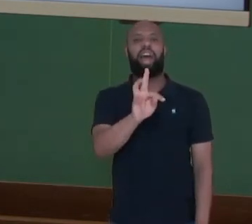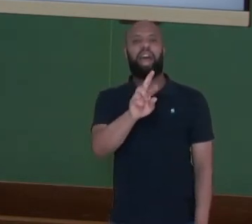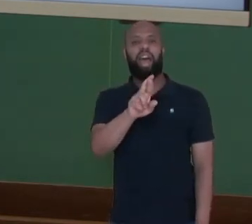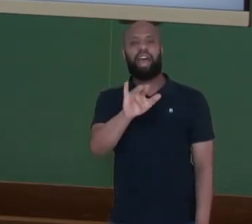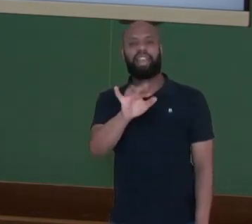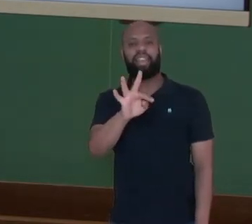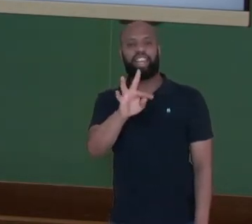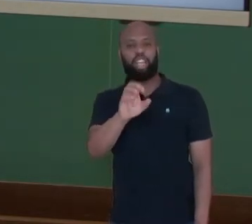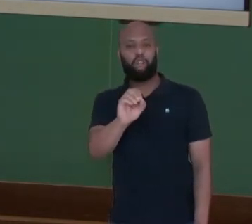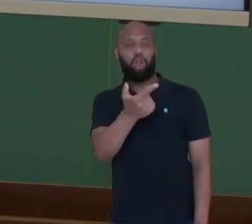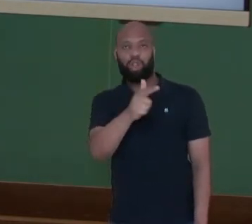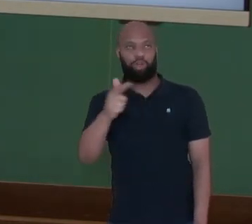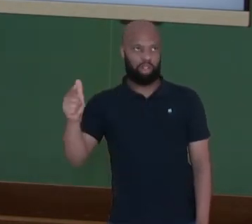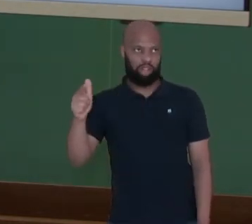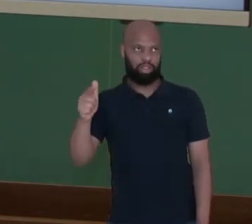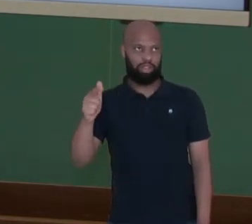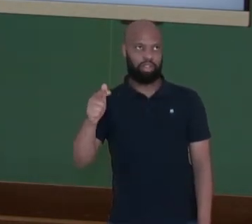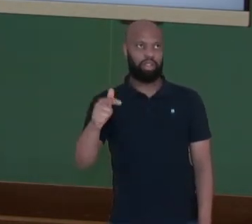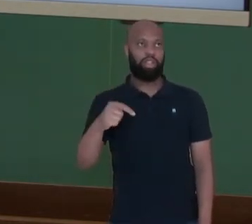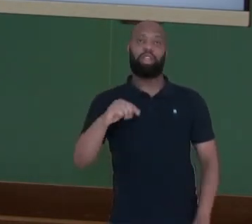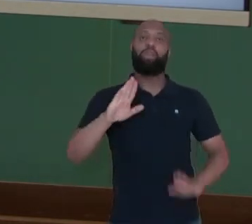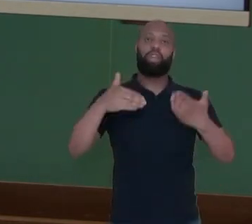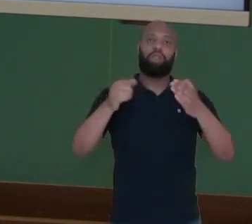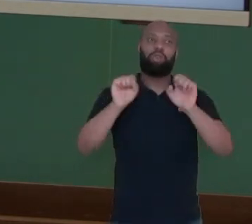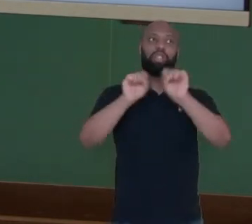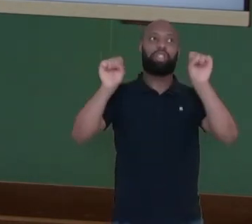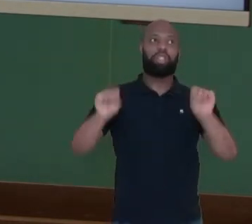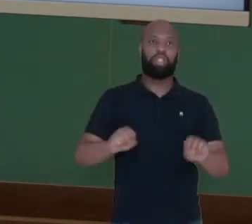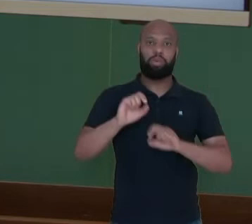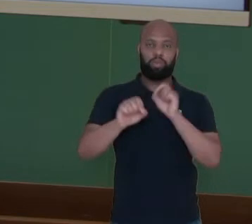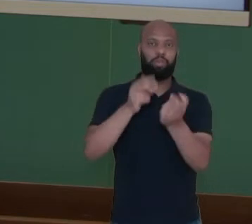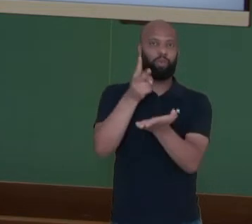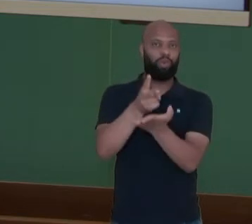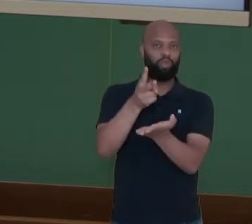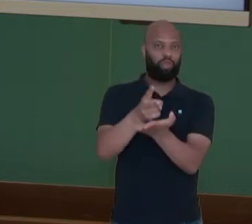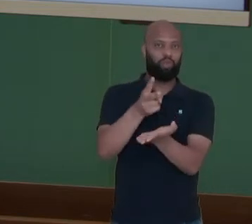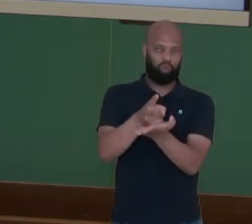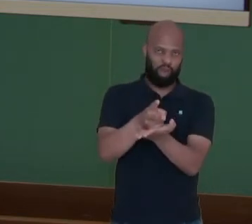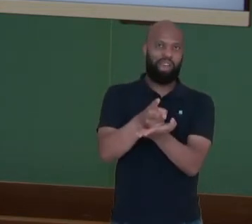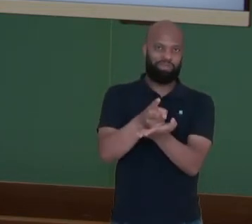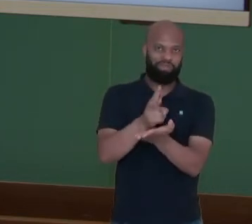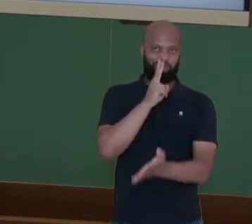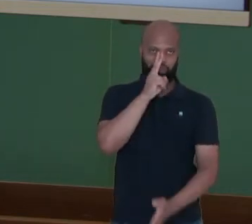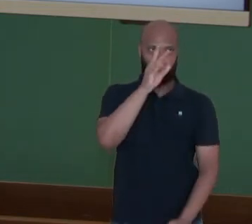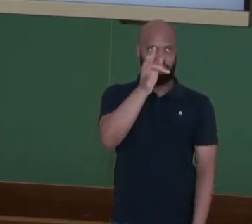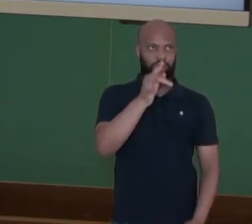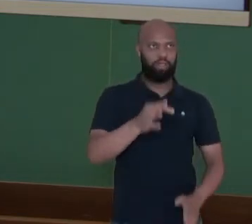atuação de força de atrito, ou seja, eu posso dizer que o sistema ele é conservativo.